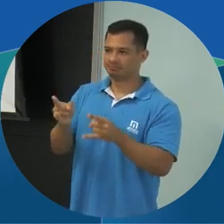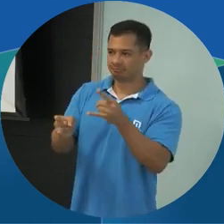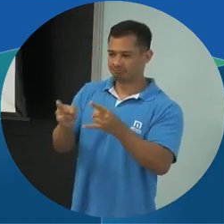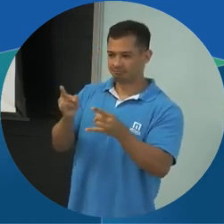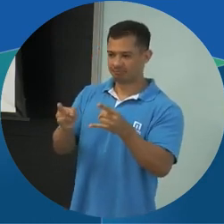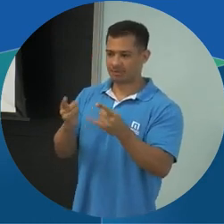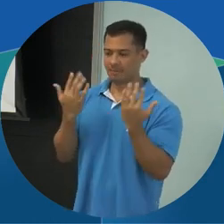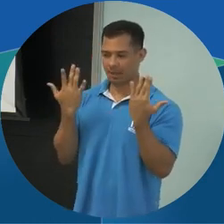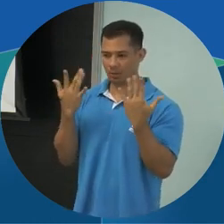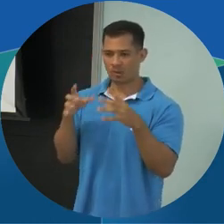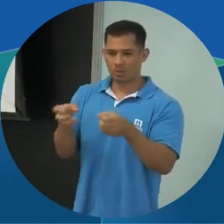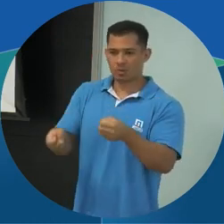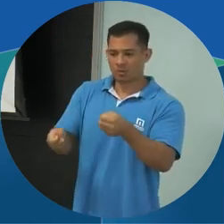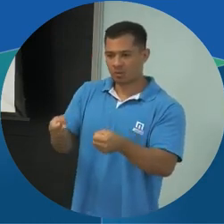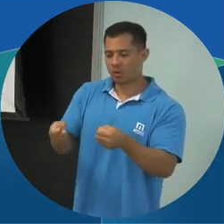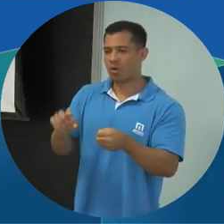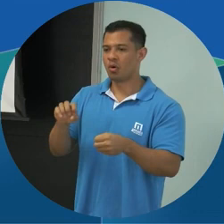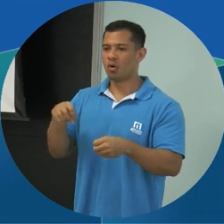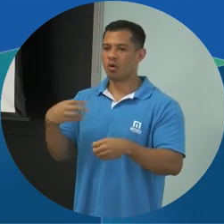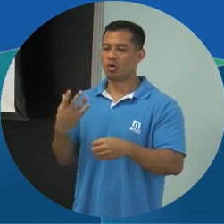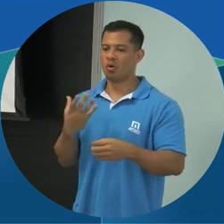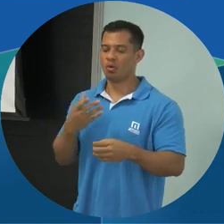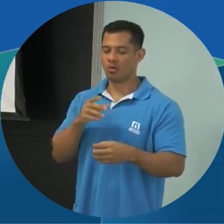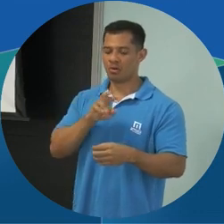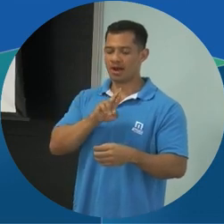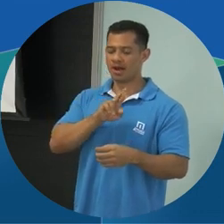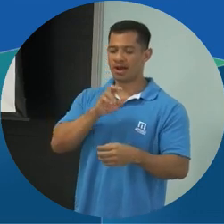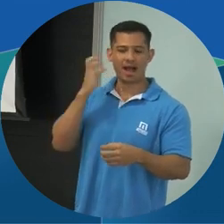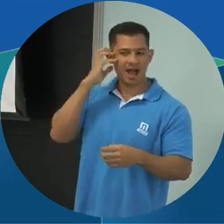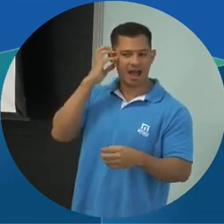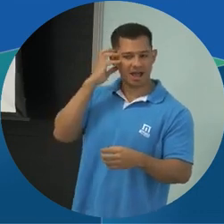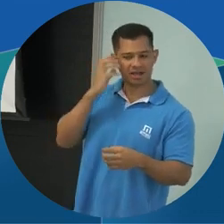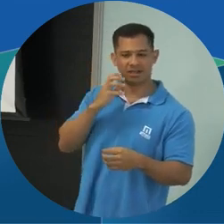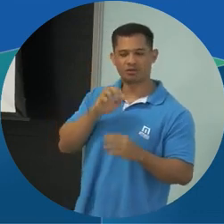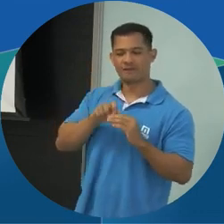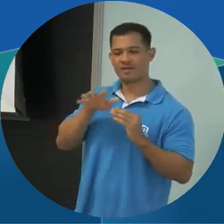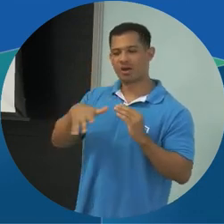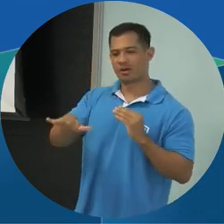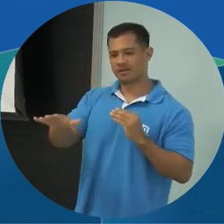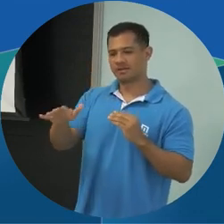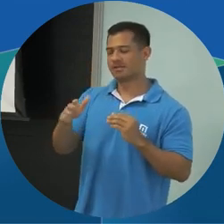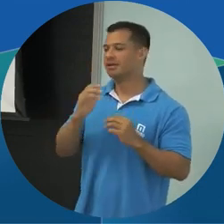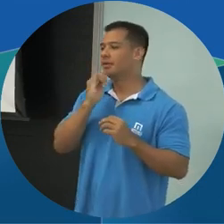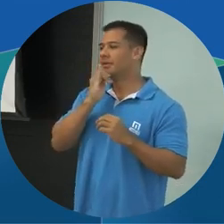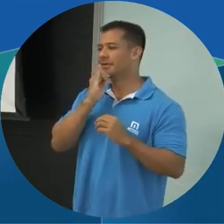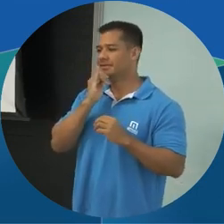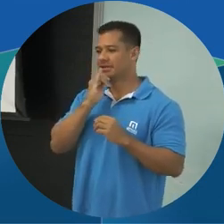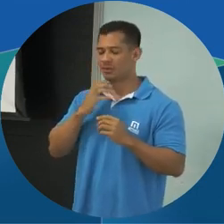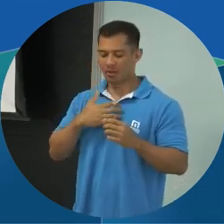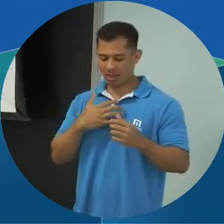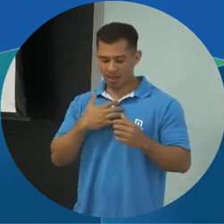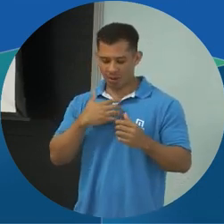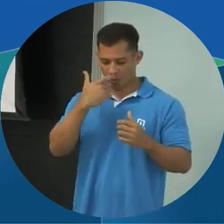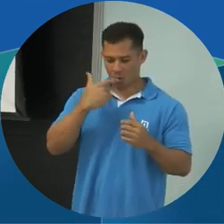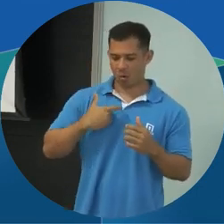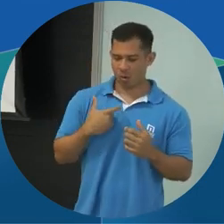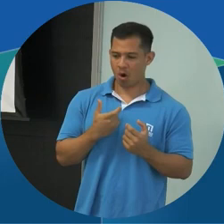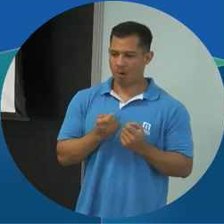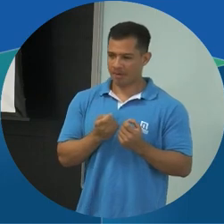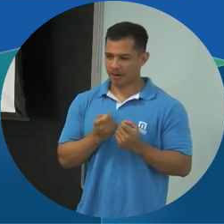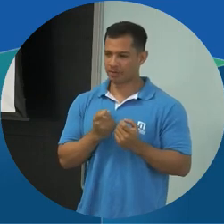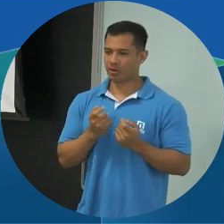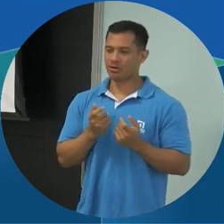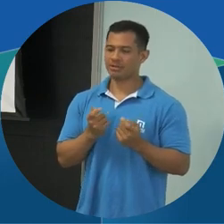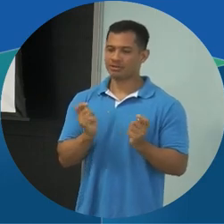manualmente por radiofrequência, ou seja, o operador ele pode fazer a operação dele através de